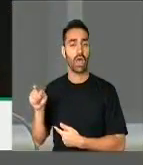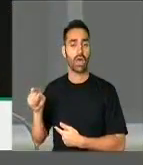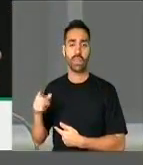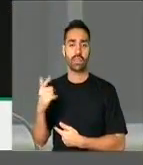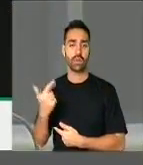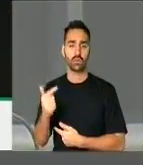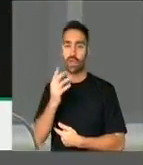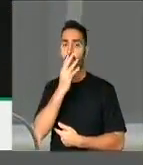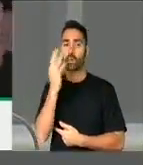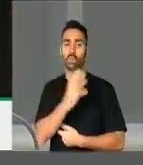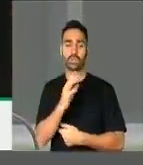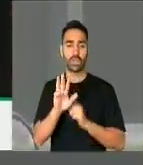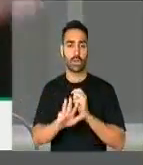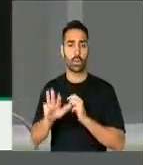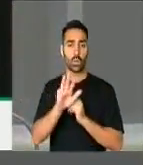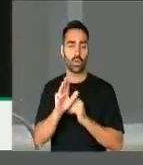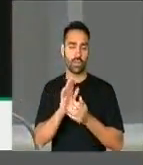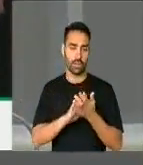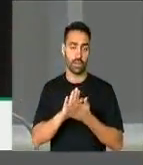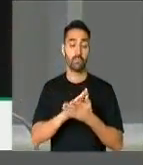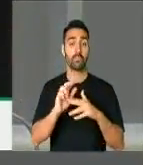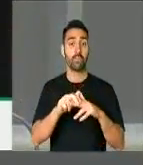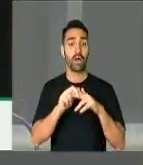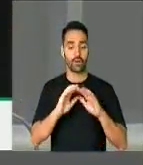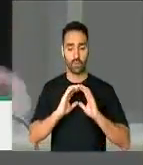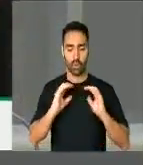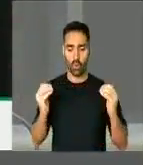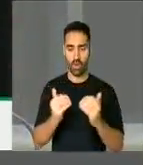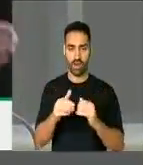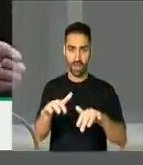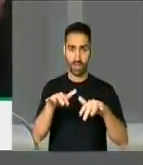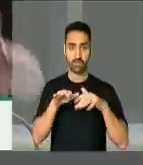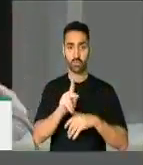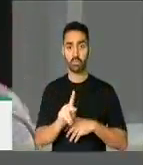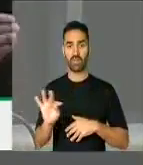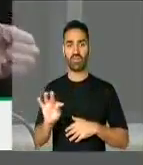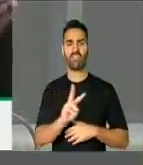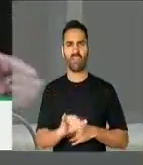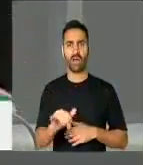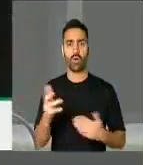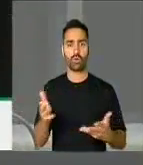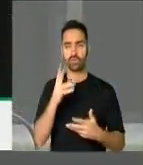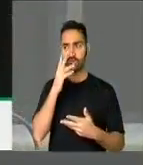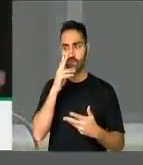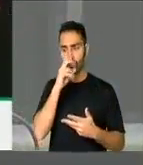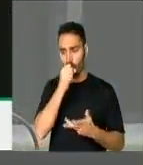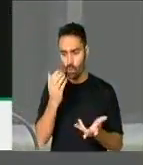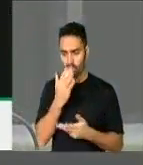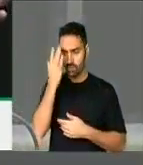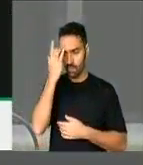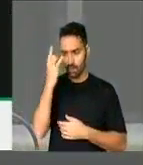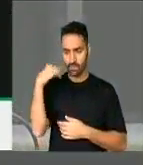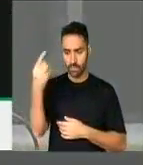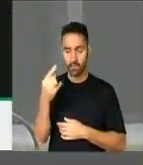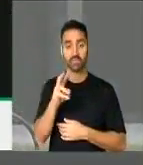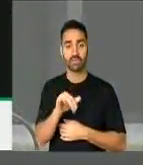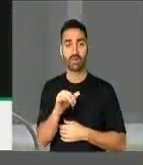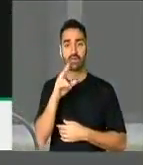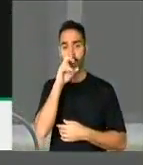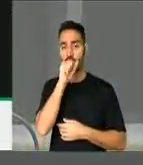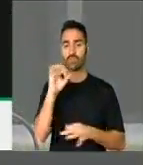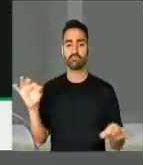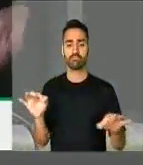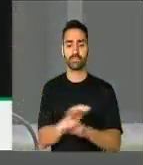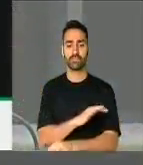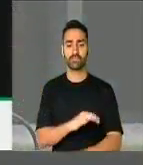da Petrobras. Portanto, senhora presidente, o Congresso do PT vai chegar aí forte hoje, amanhã e depois, para que saímos de lá forte com Lula.